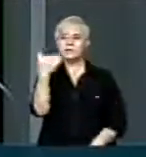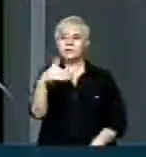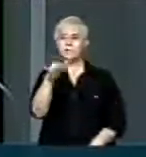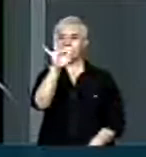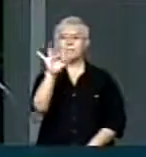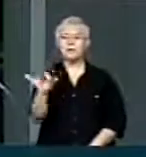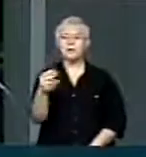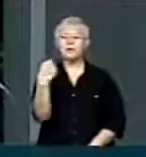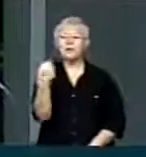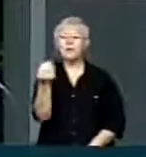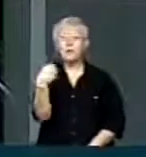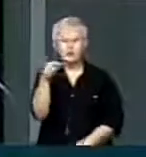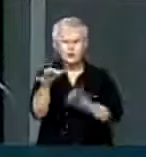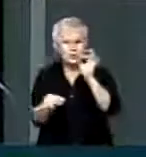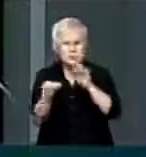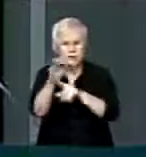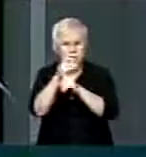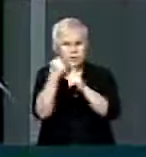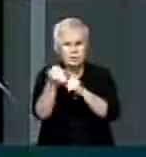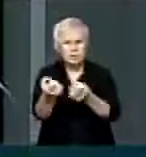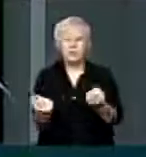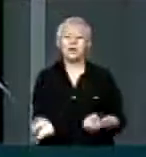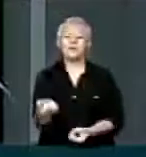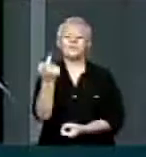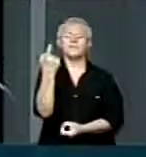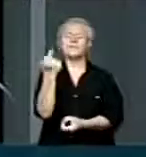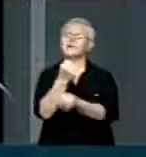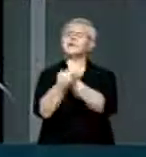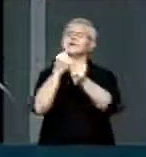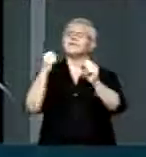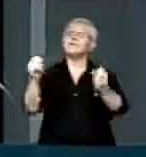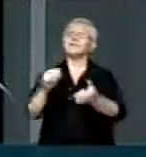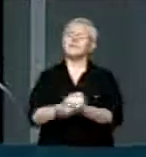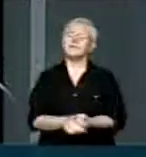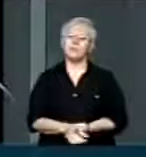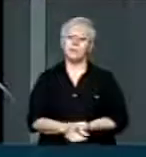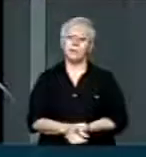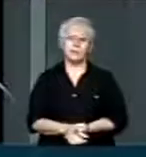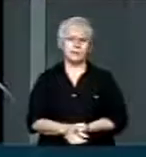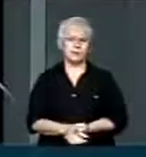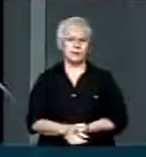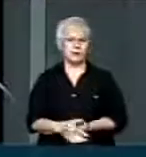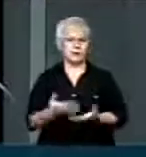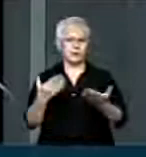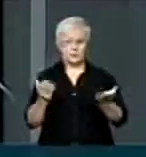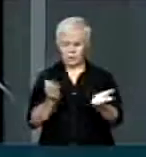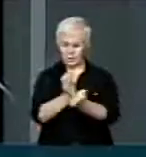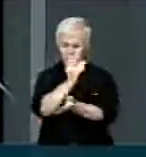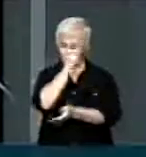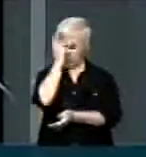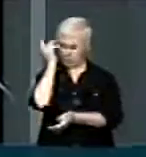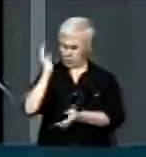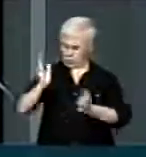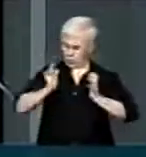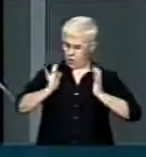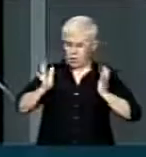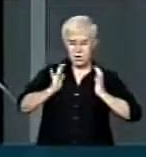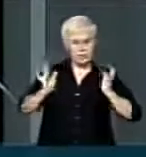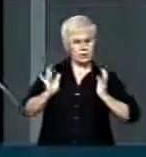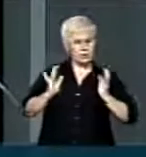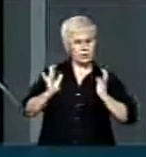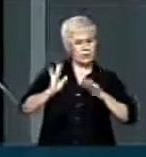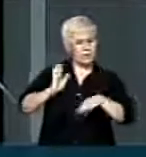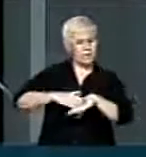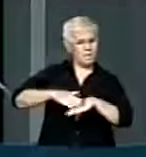27,5%. Que justiça social! Isso aqui se torna um paraíso. Então, o rico, os brasileiros mais